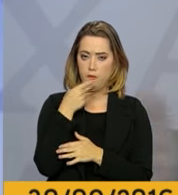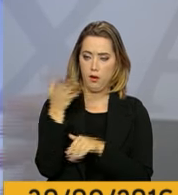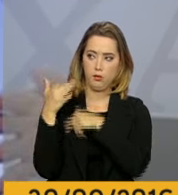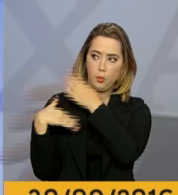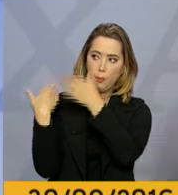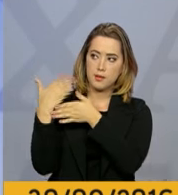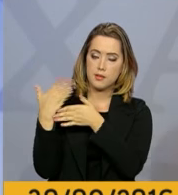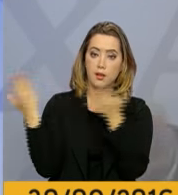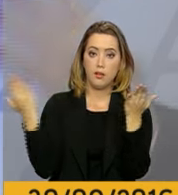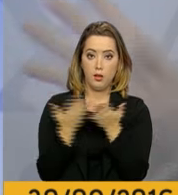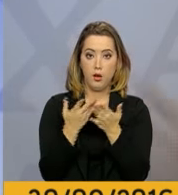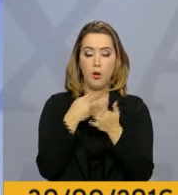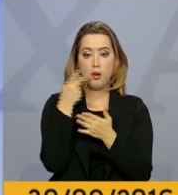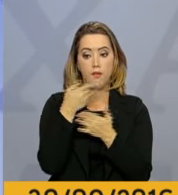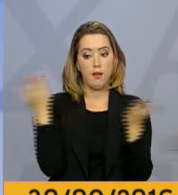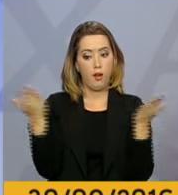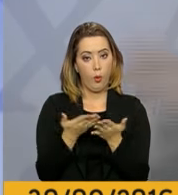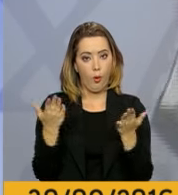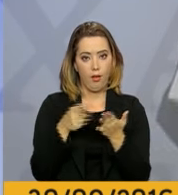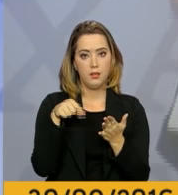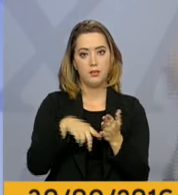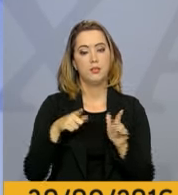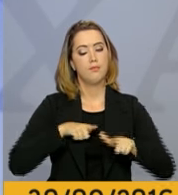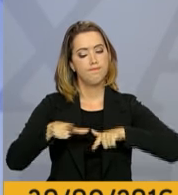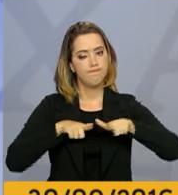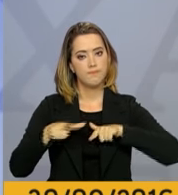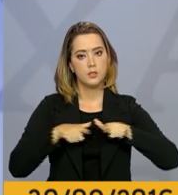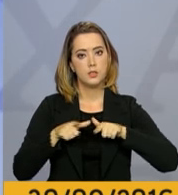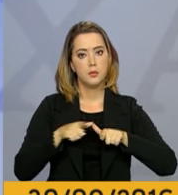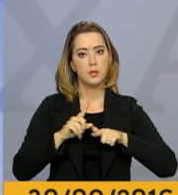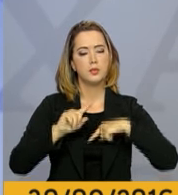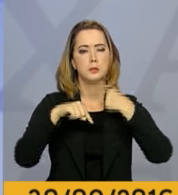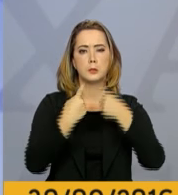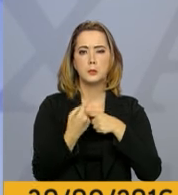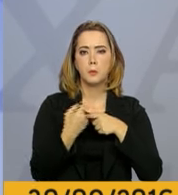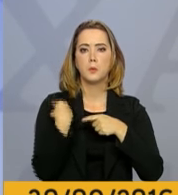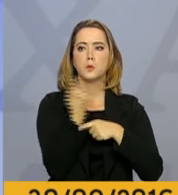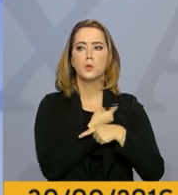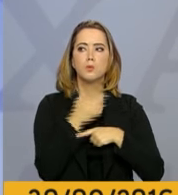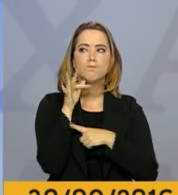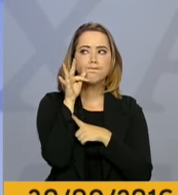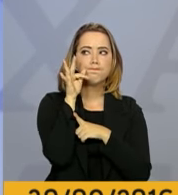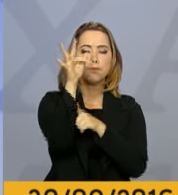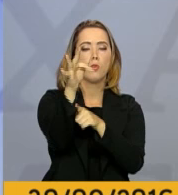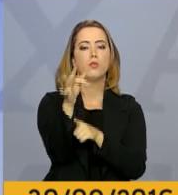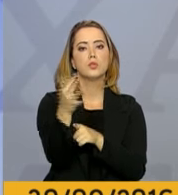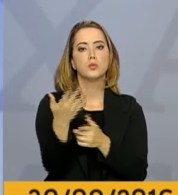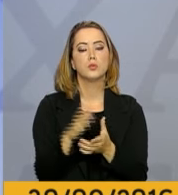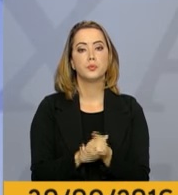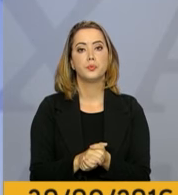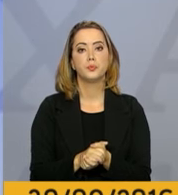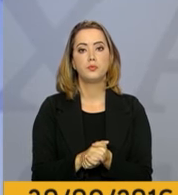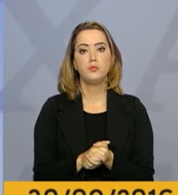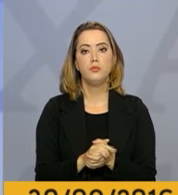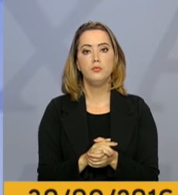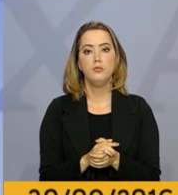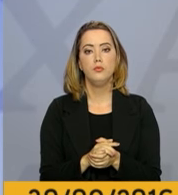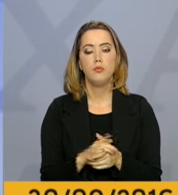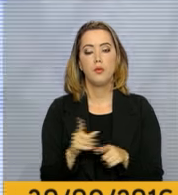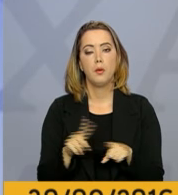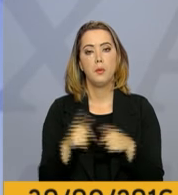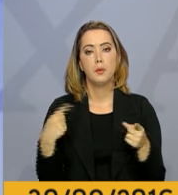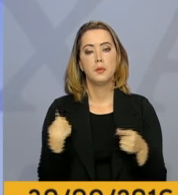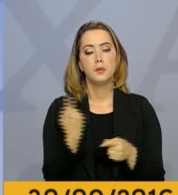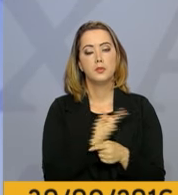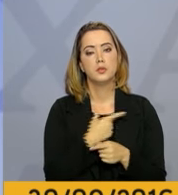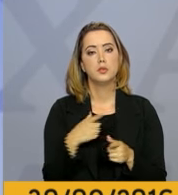dizer o que é que nós estamos fazendo no presente e o que estamos projetando para o futuro, não é? Mas, então,